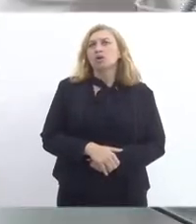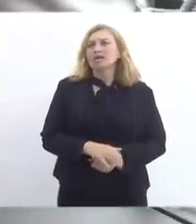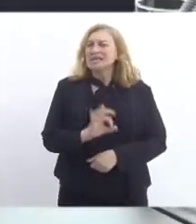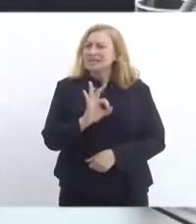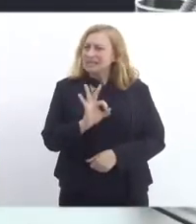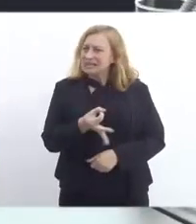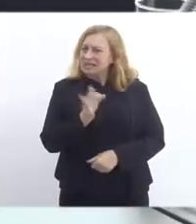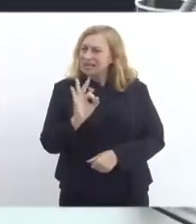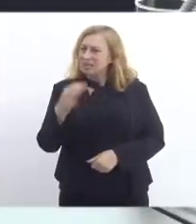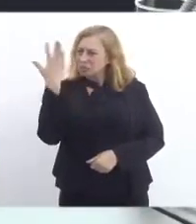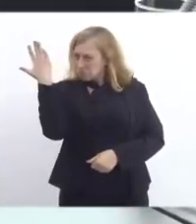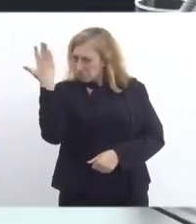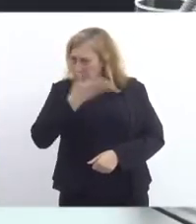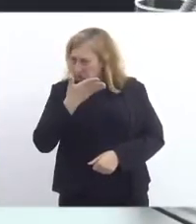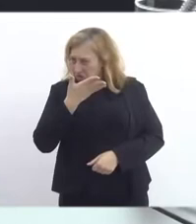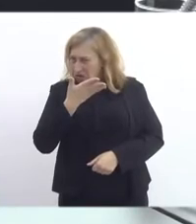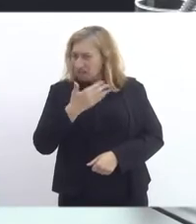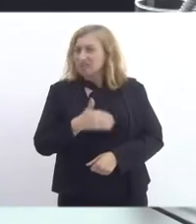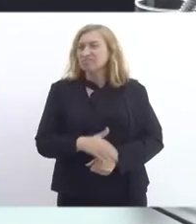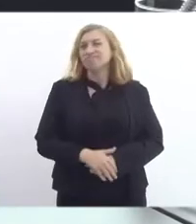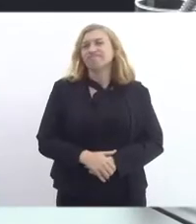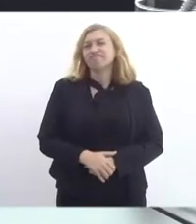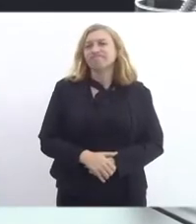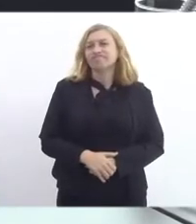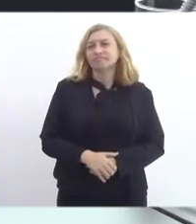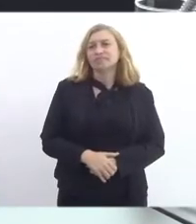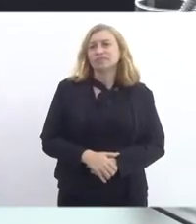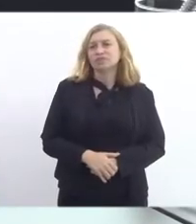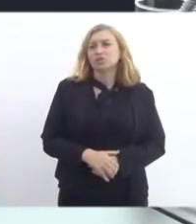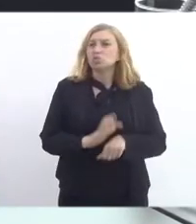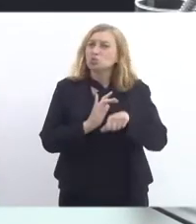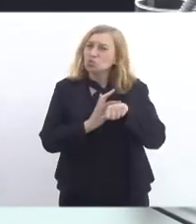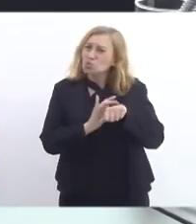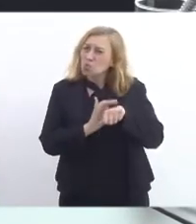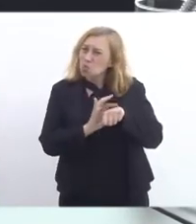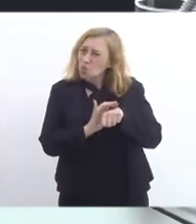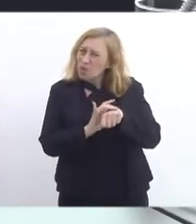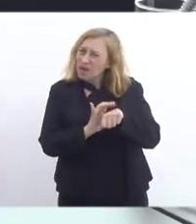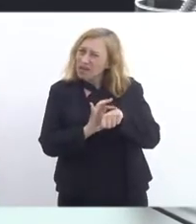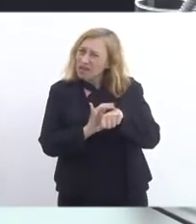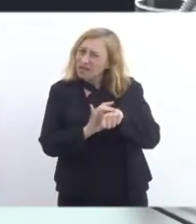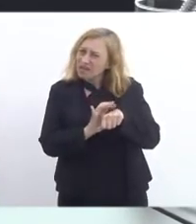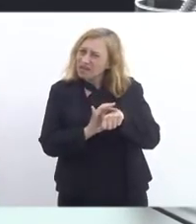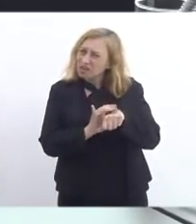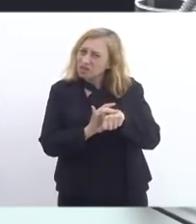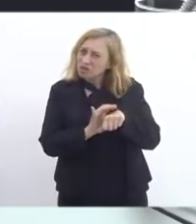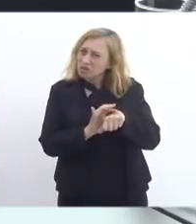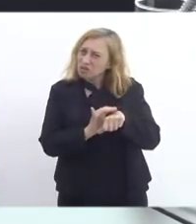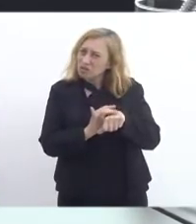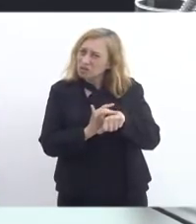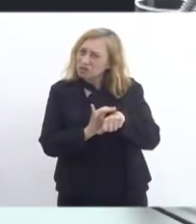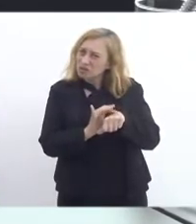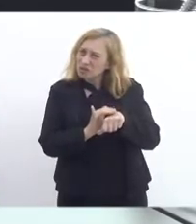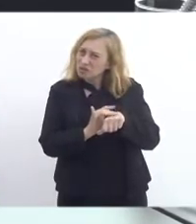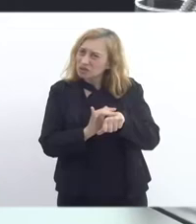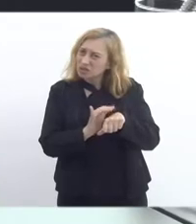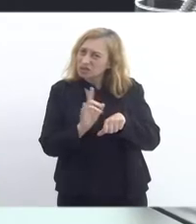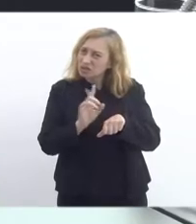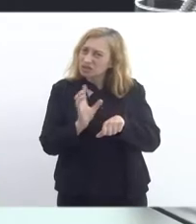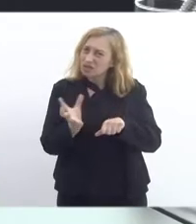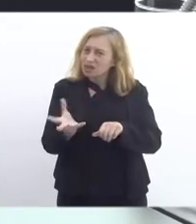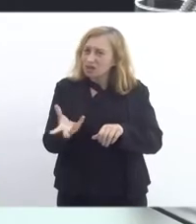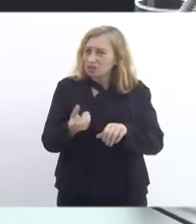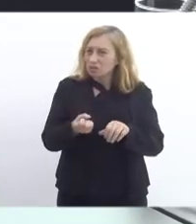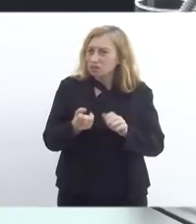devidamente comprovadas, são doenças que dão isenção do recolhimento do imposto de renda.